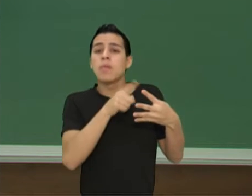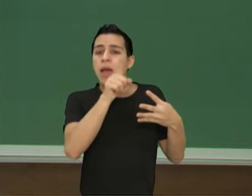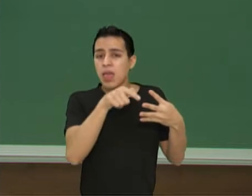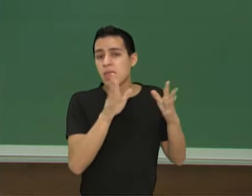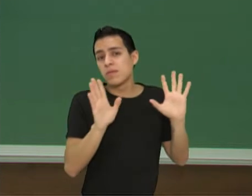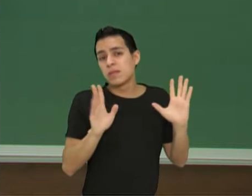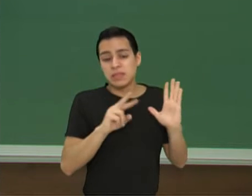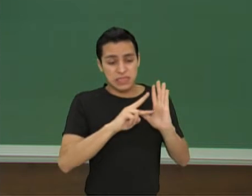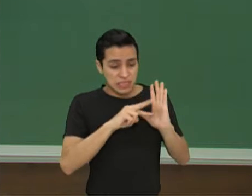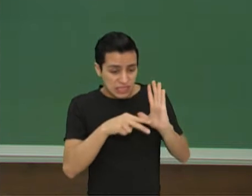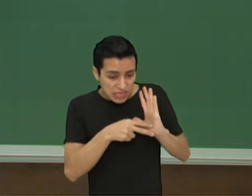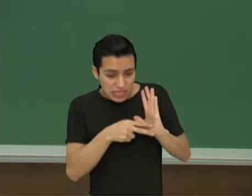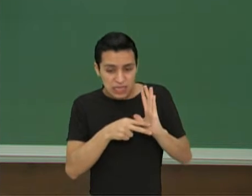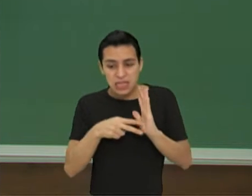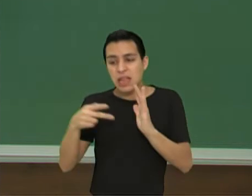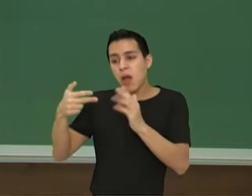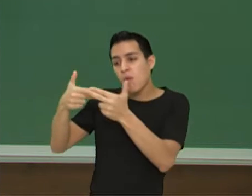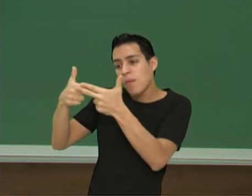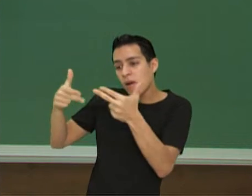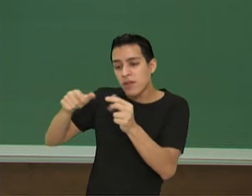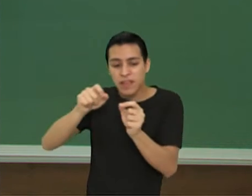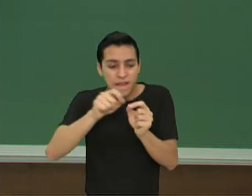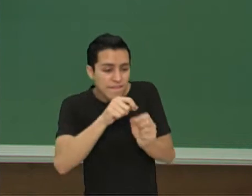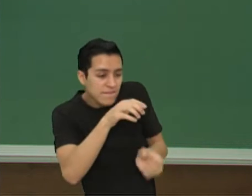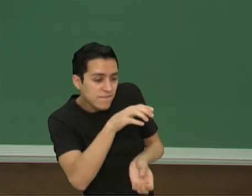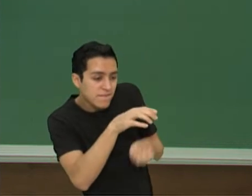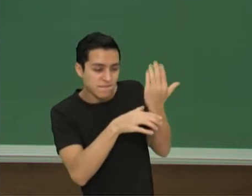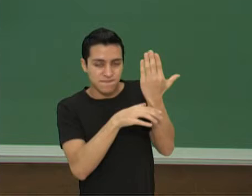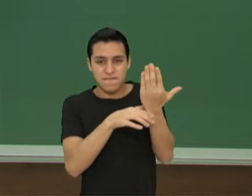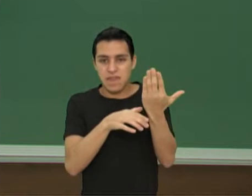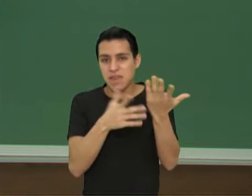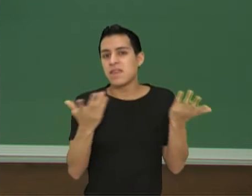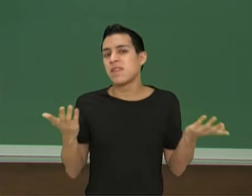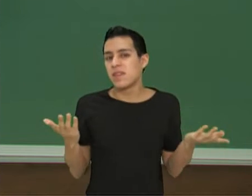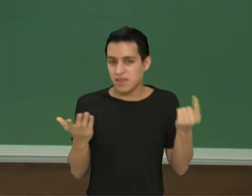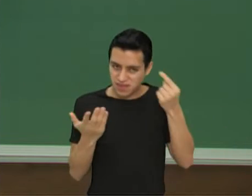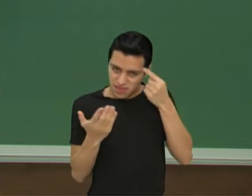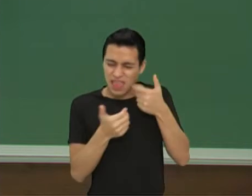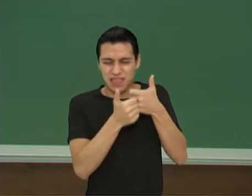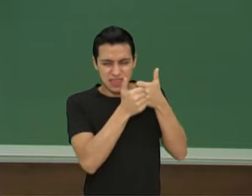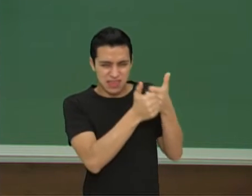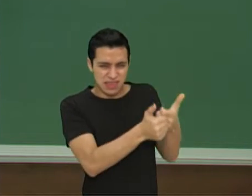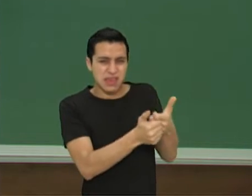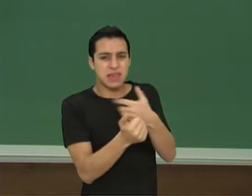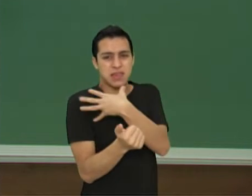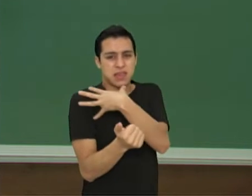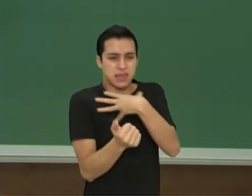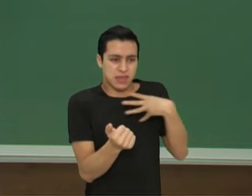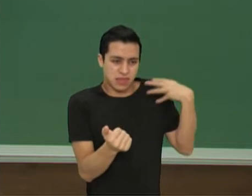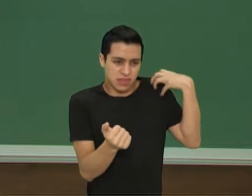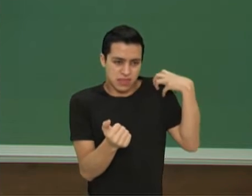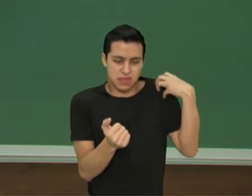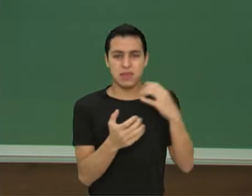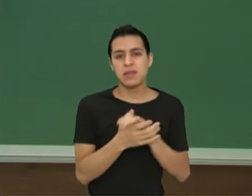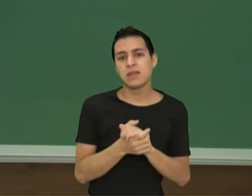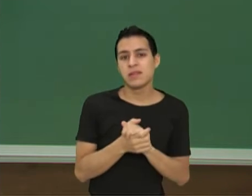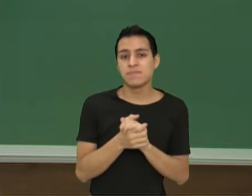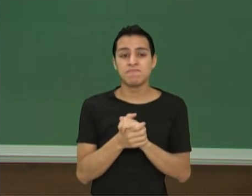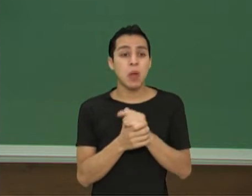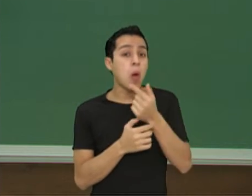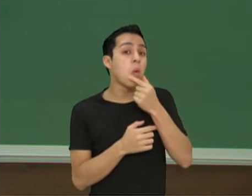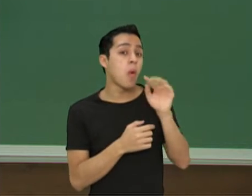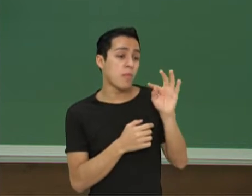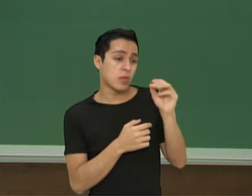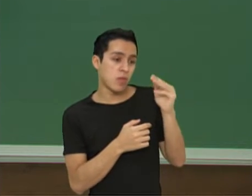foi causado por alguma coisa, foi feito por alguma coisa, Ou seja, para o Tomás de